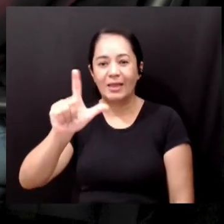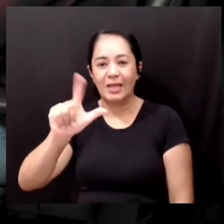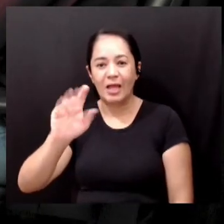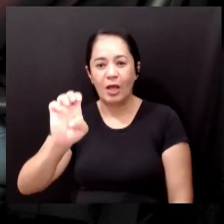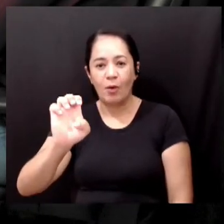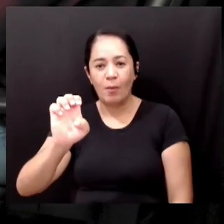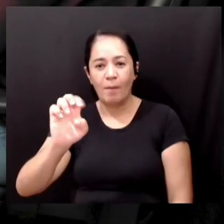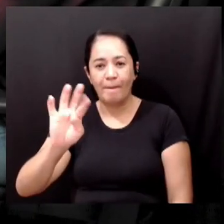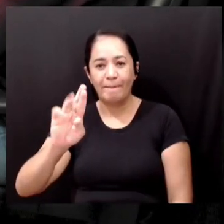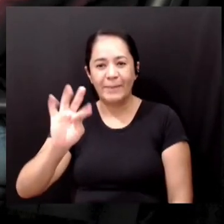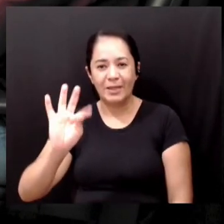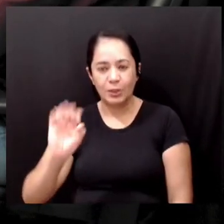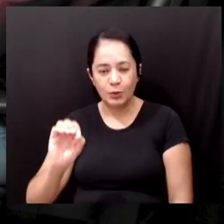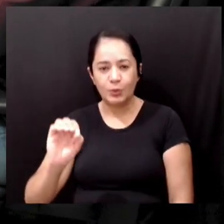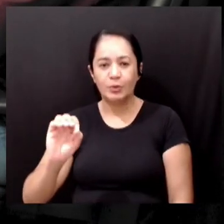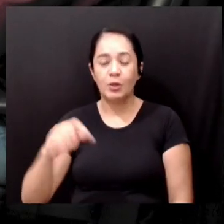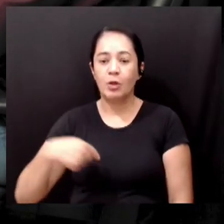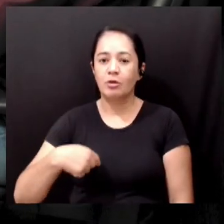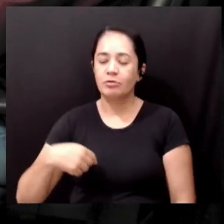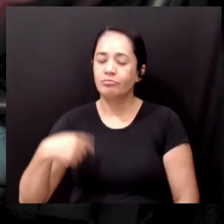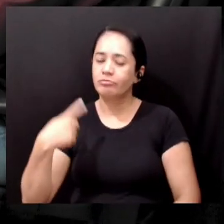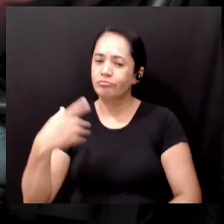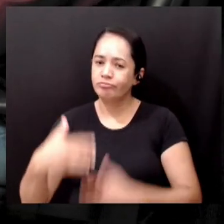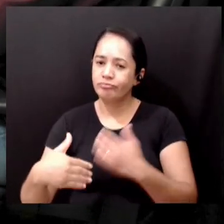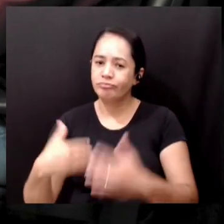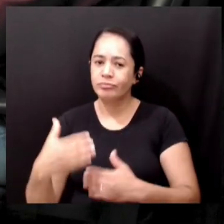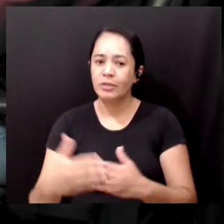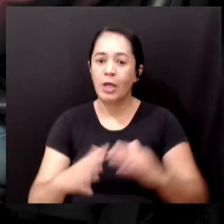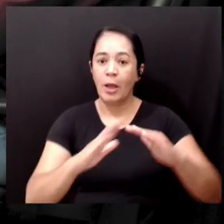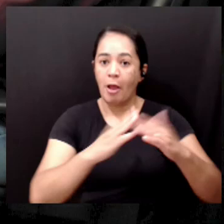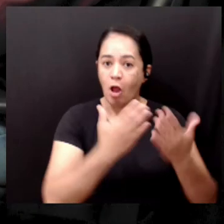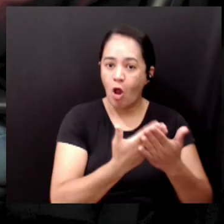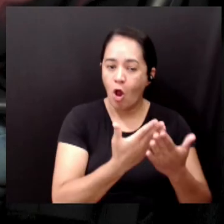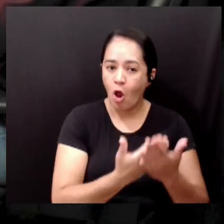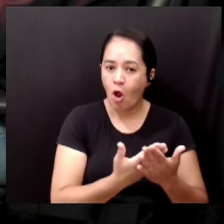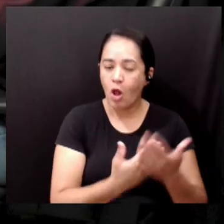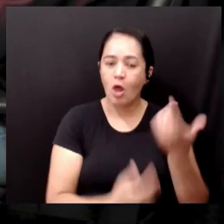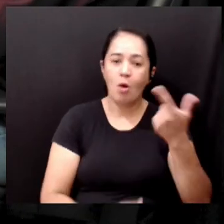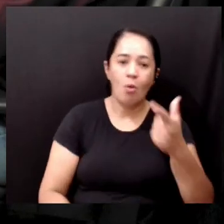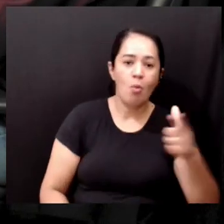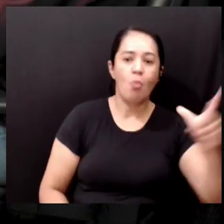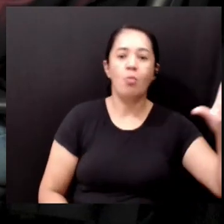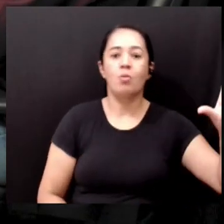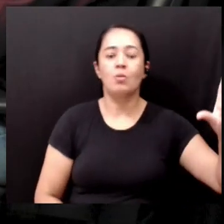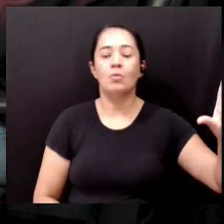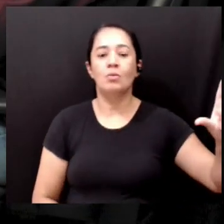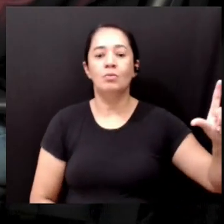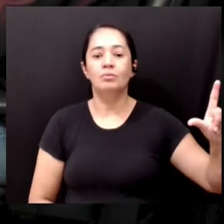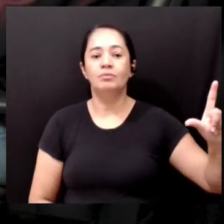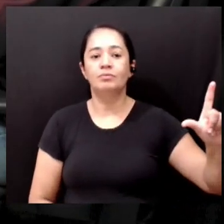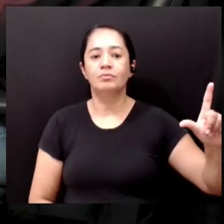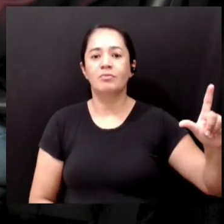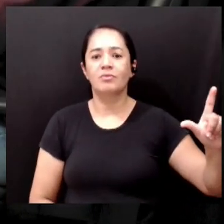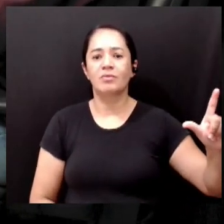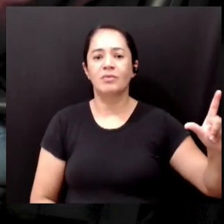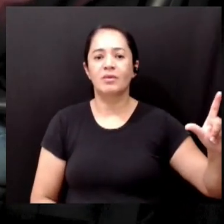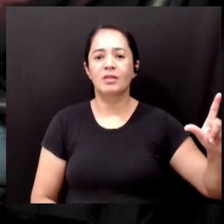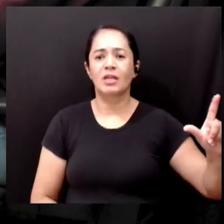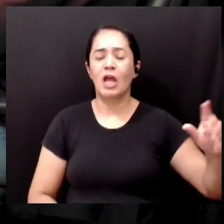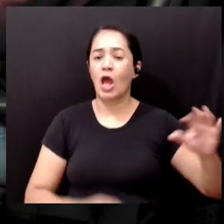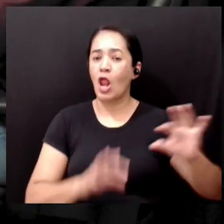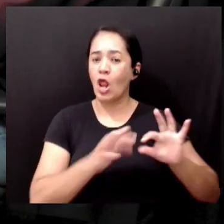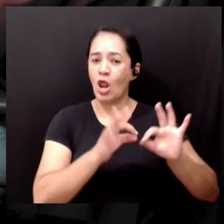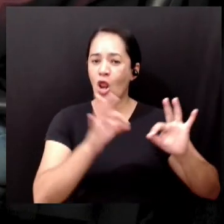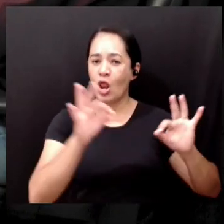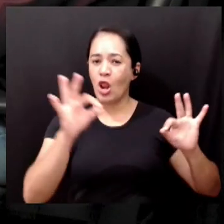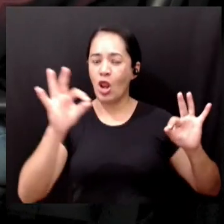Adalberto Nascimento, eu também estudei no Miguel Vicente Cury, ali no Padre Anchieta. Então, Nossa, do outro lado da cidade. porque